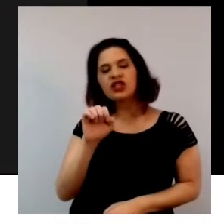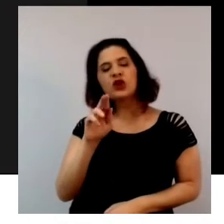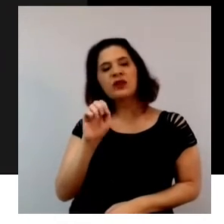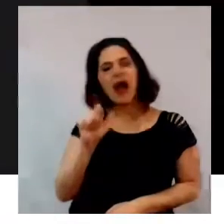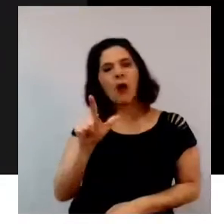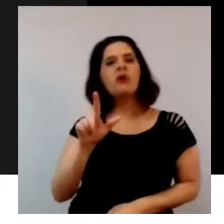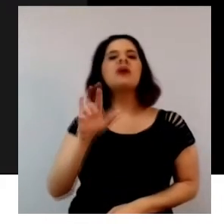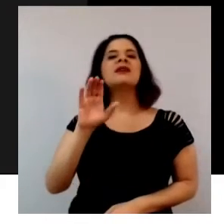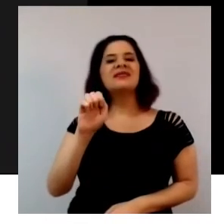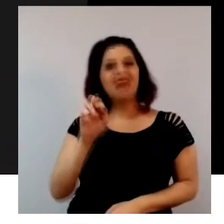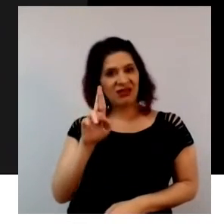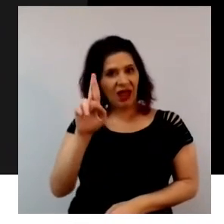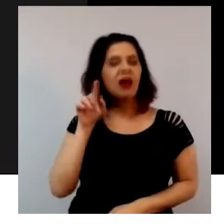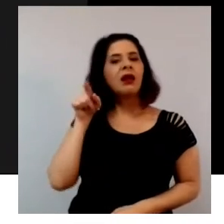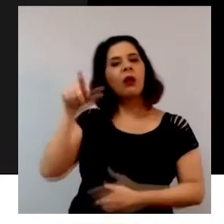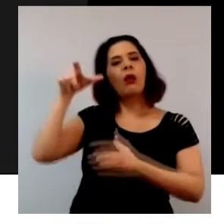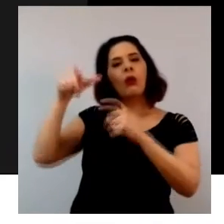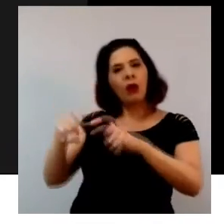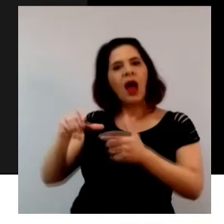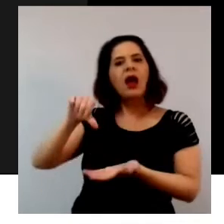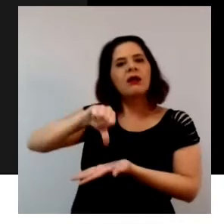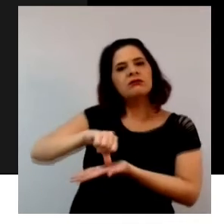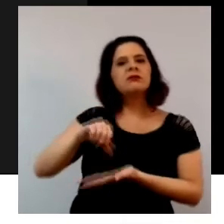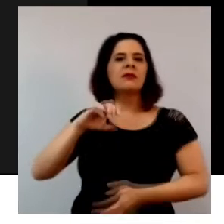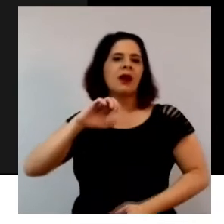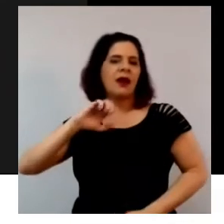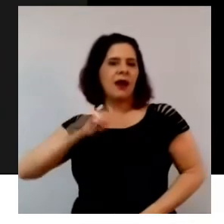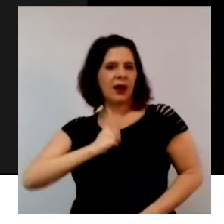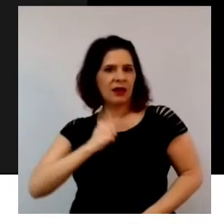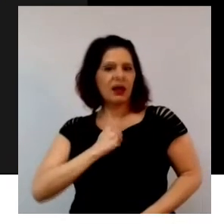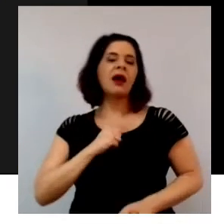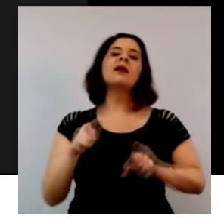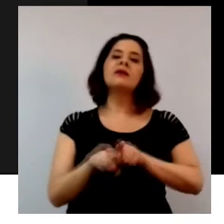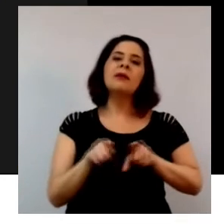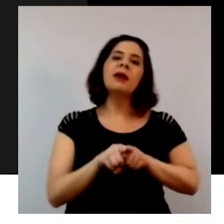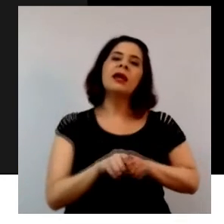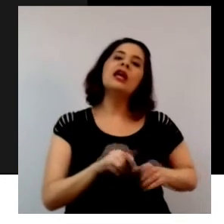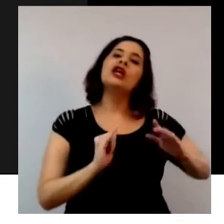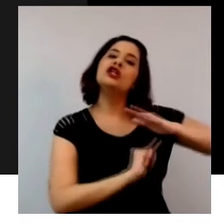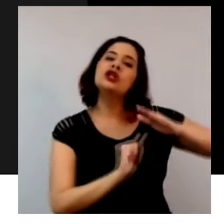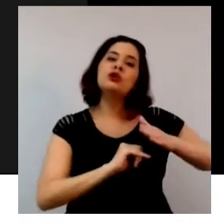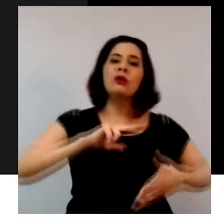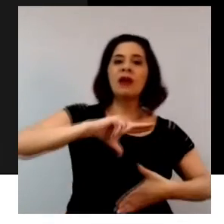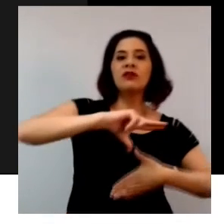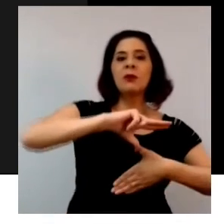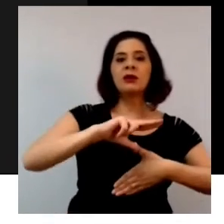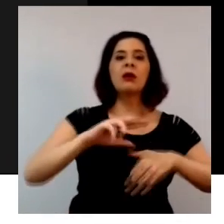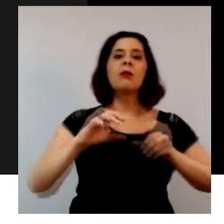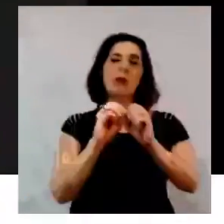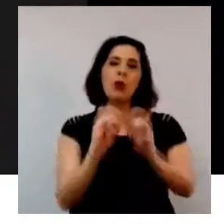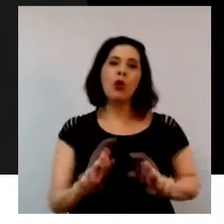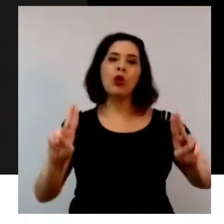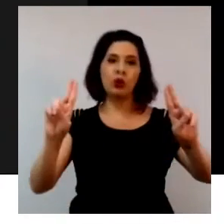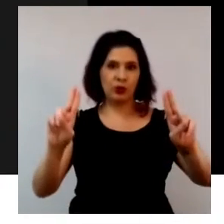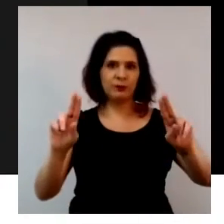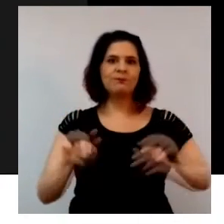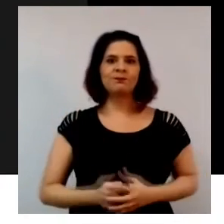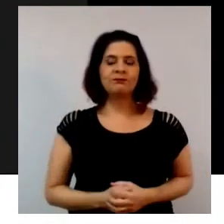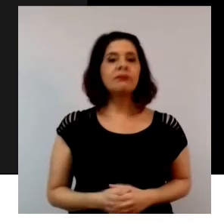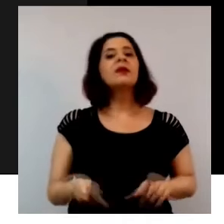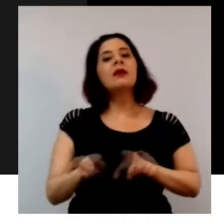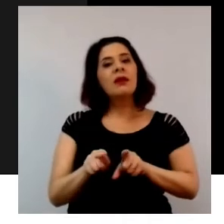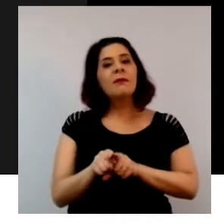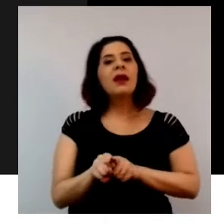e diretora executiva da ILANUD, Instituto Latino-Americano das Nações Unidas. Foi também consultora do Banco Mundial e do Banco Interamericano